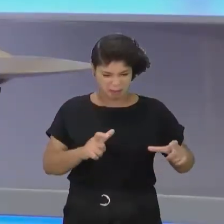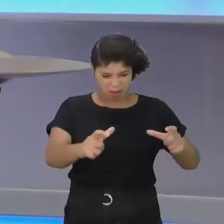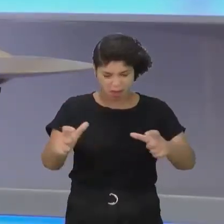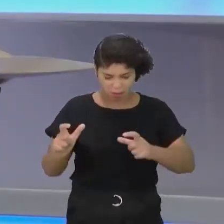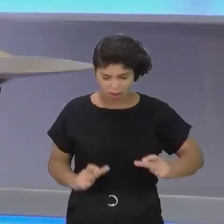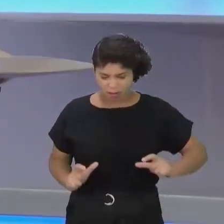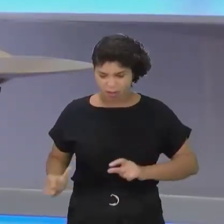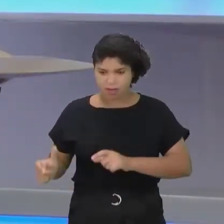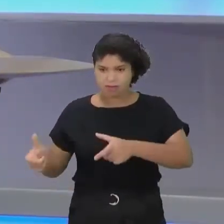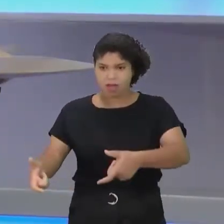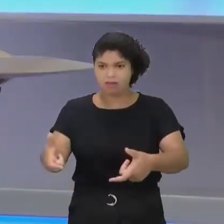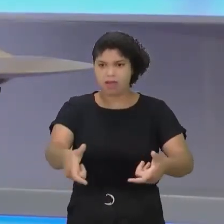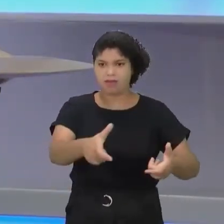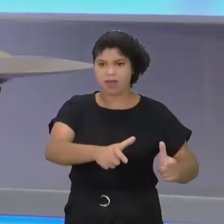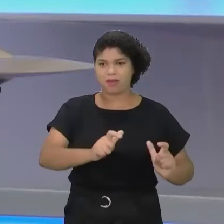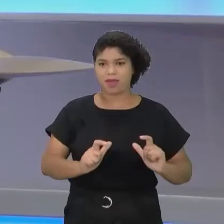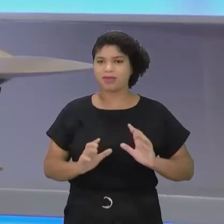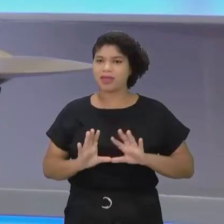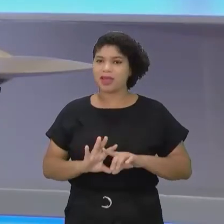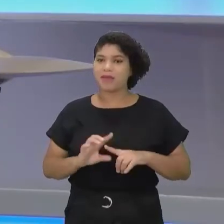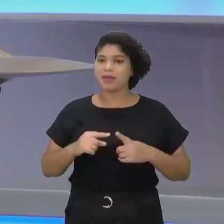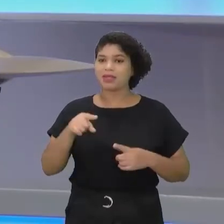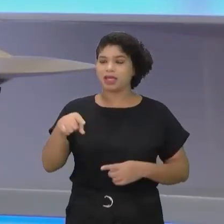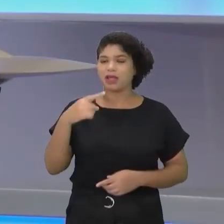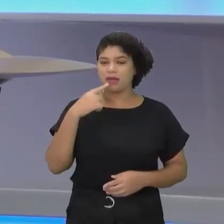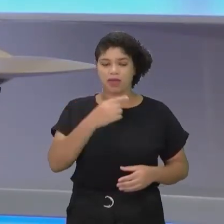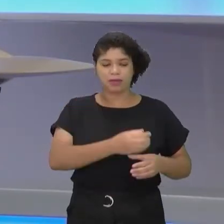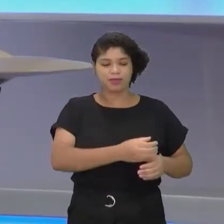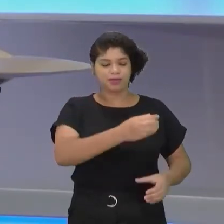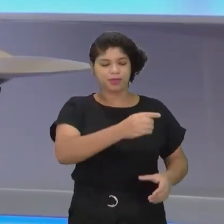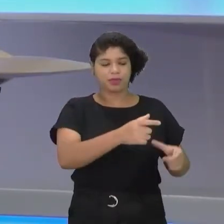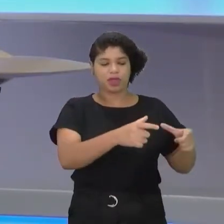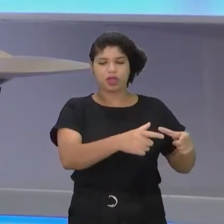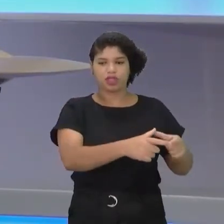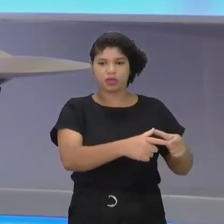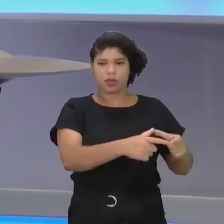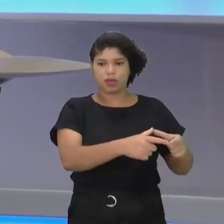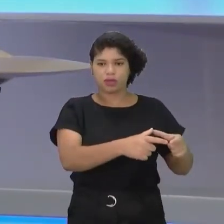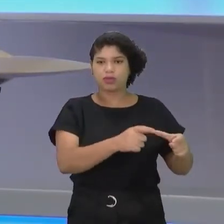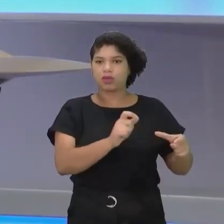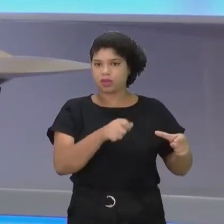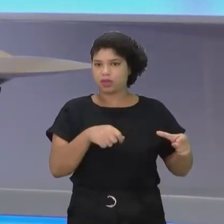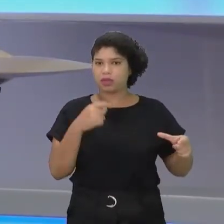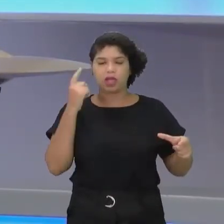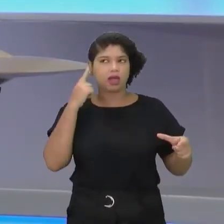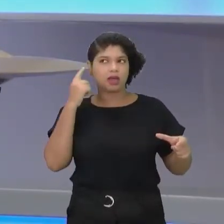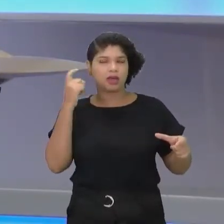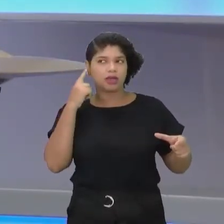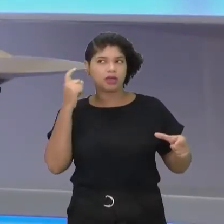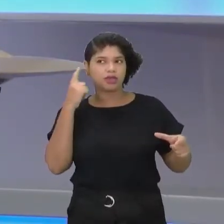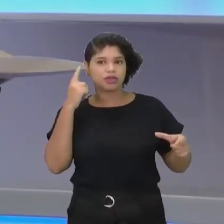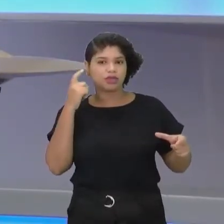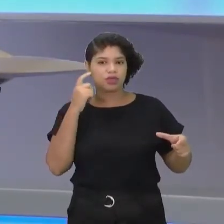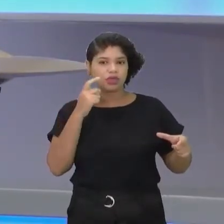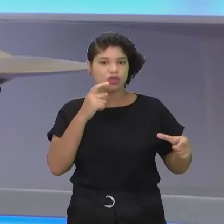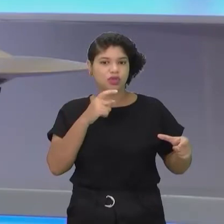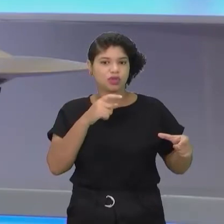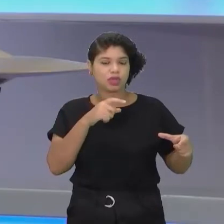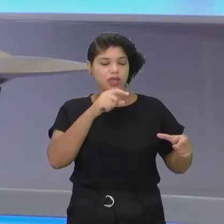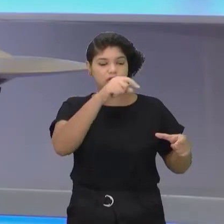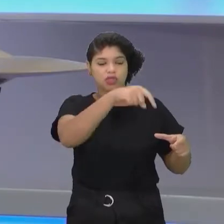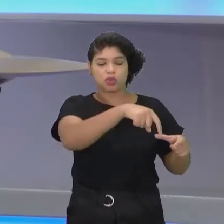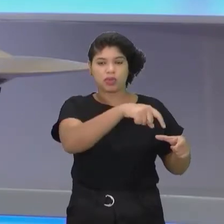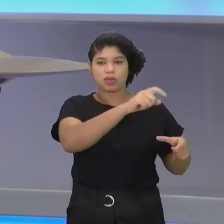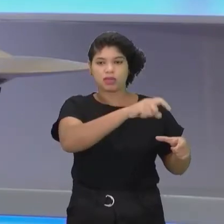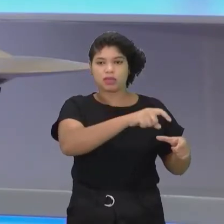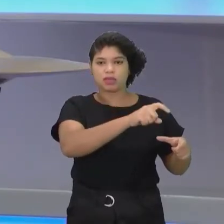de peças. Mas, ó, só aqui no timbal você consegue, nele fechado, é um som. Aqui mais pro meio você